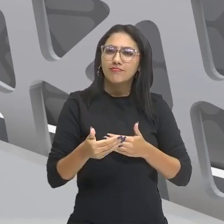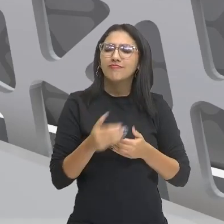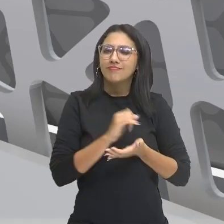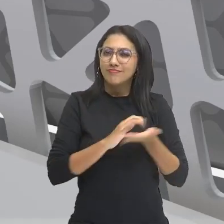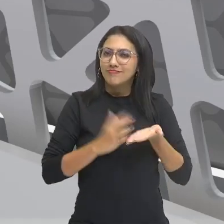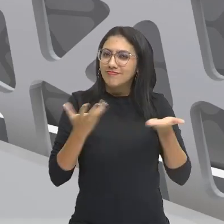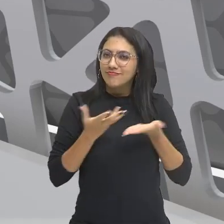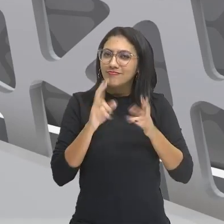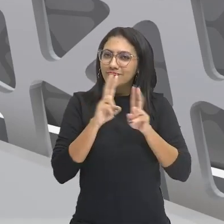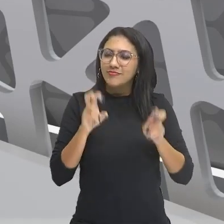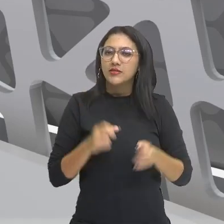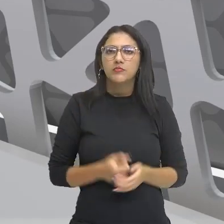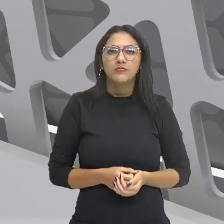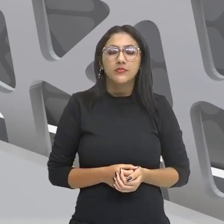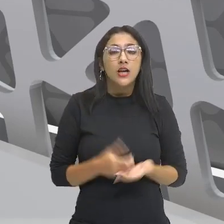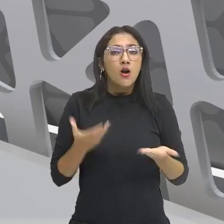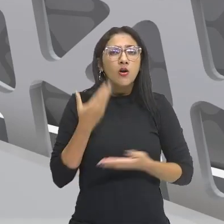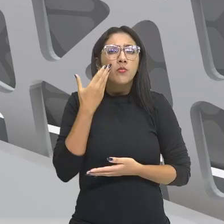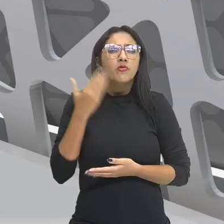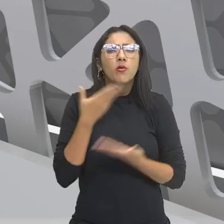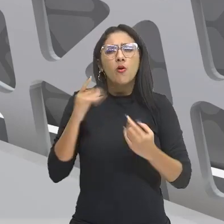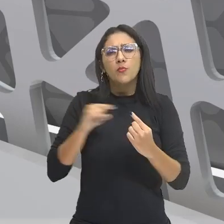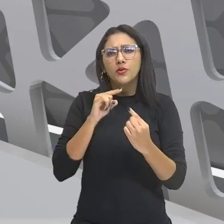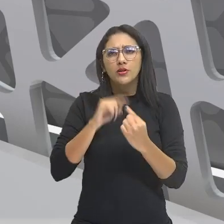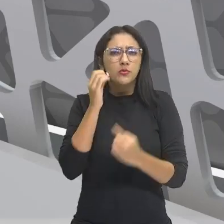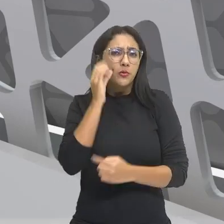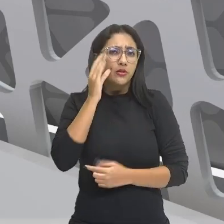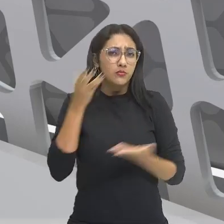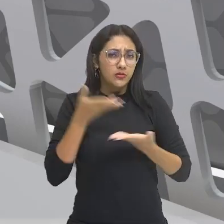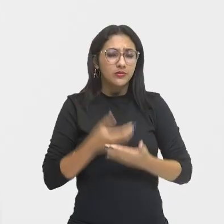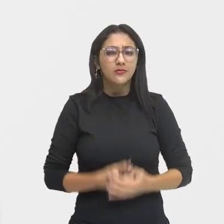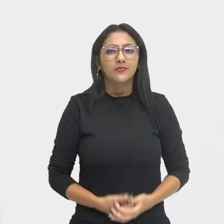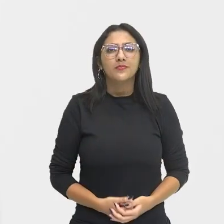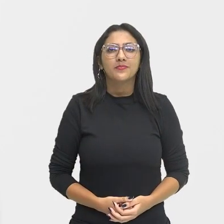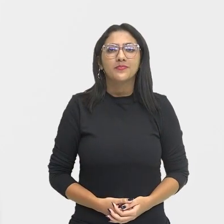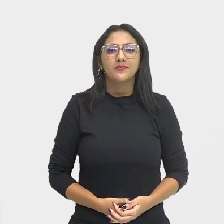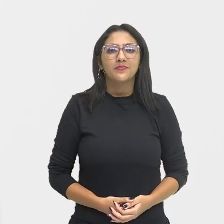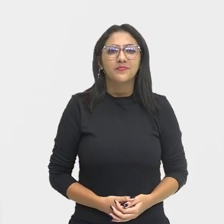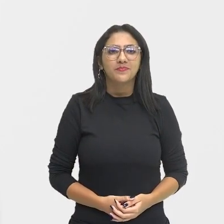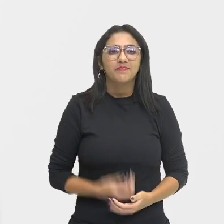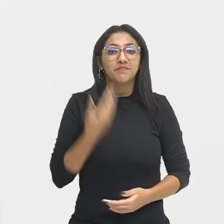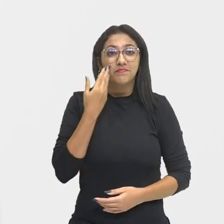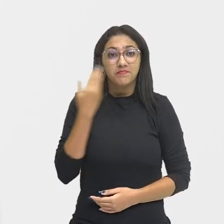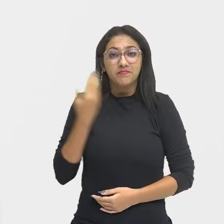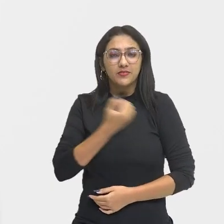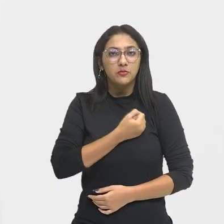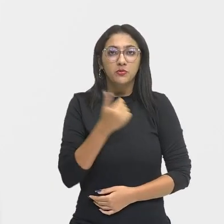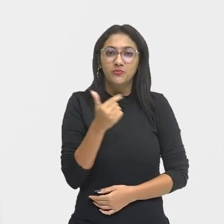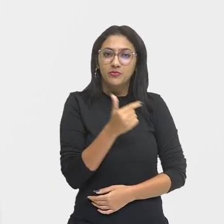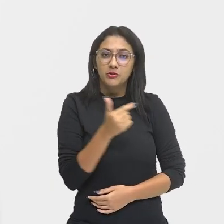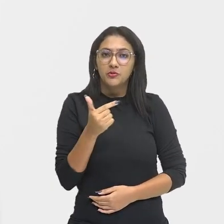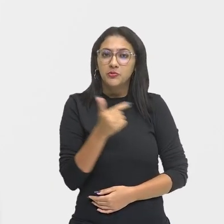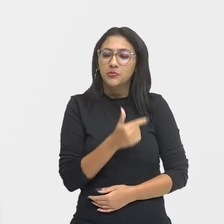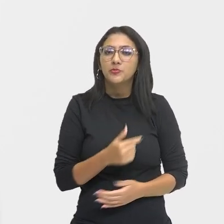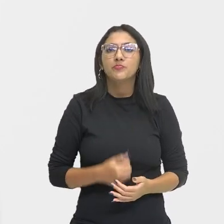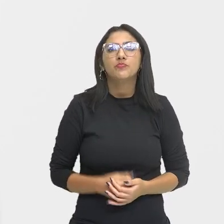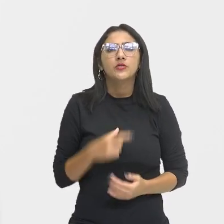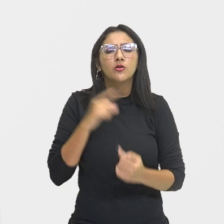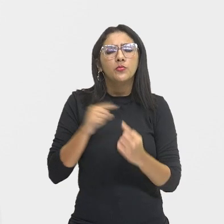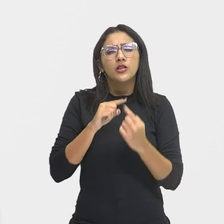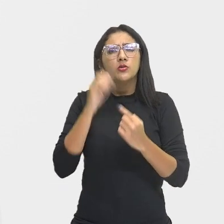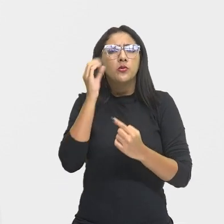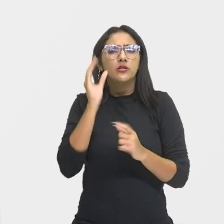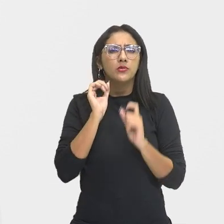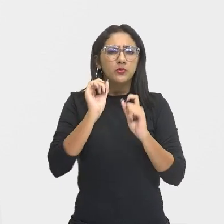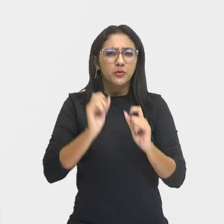atividades de hoje e vamos verificar qual o objeto de conhecimento da nossa aula. Esta é a aula de número 22 e ela traz como objeto